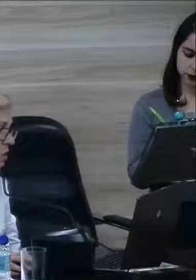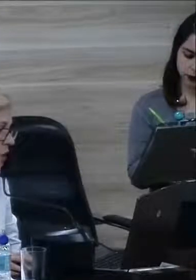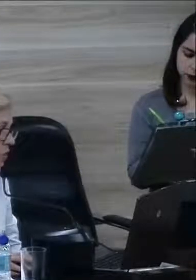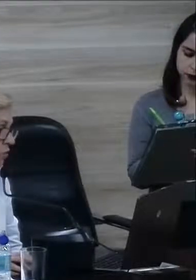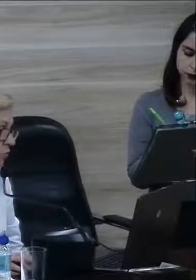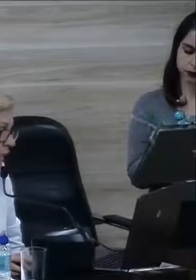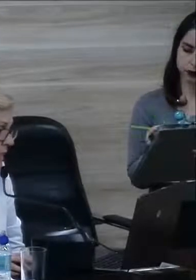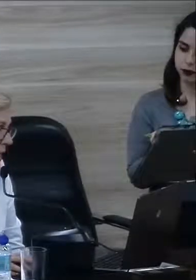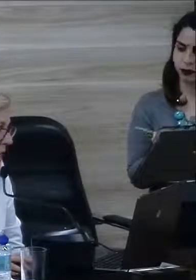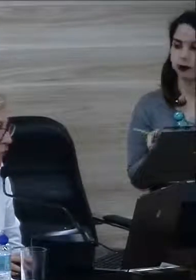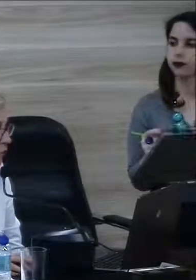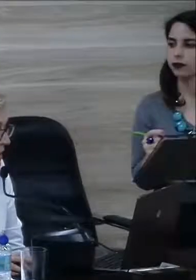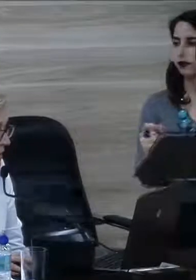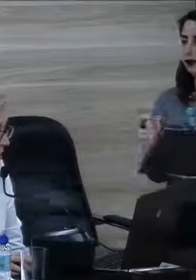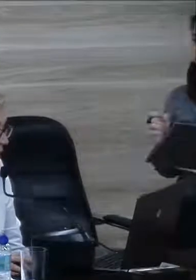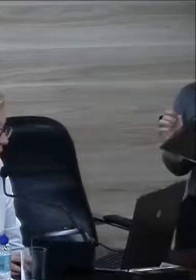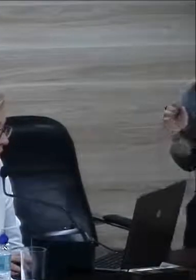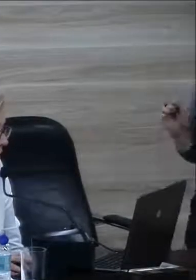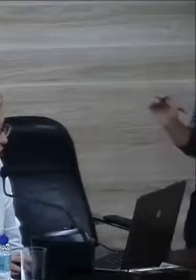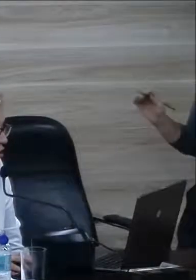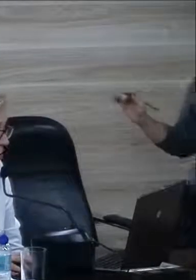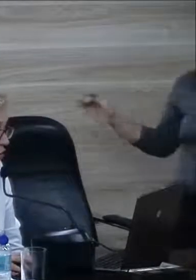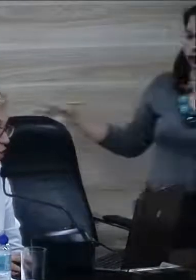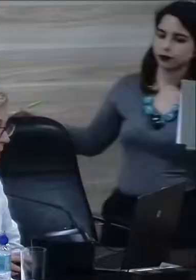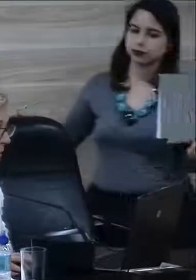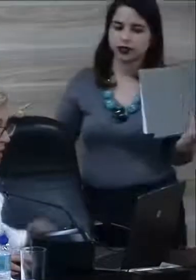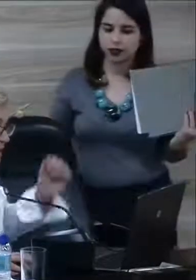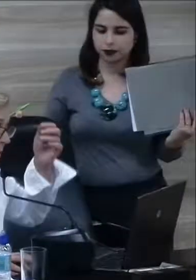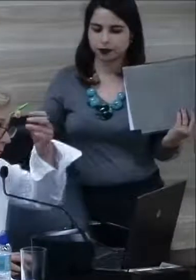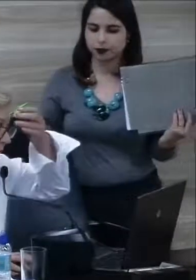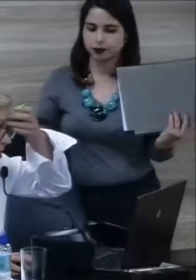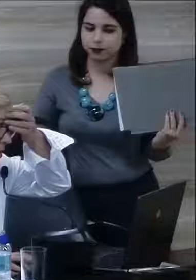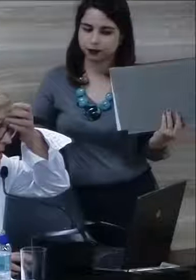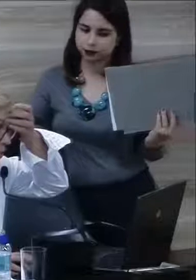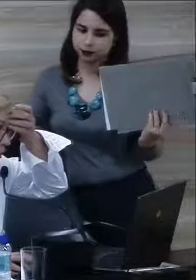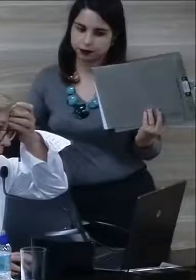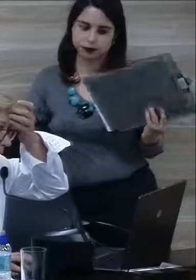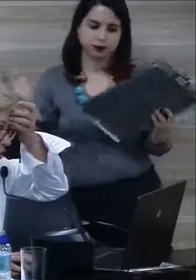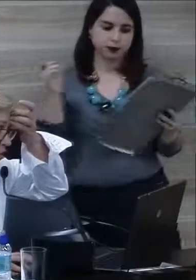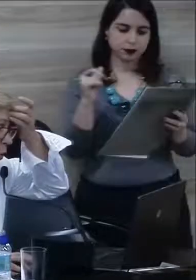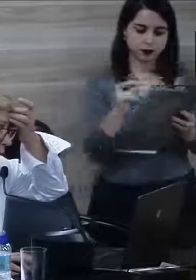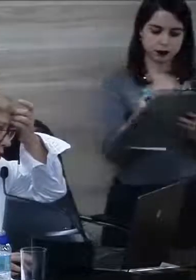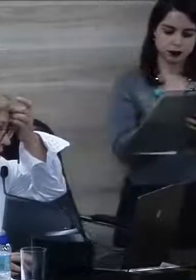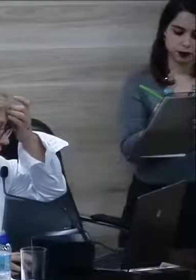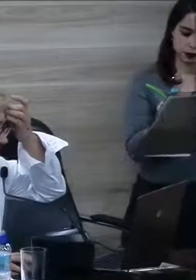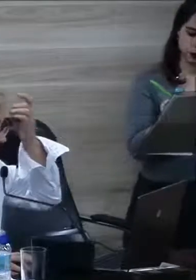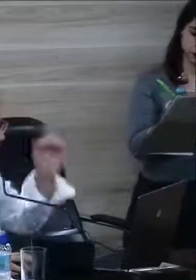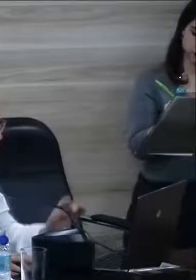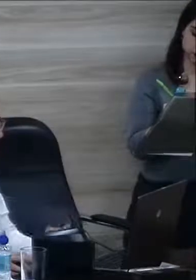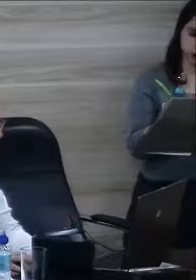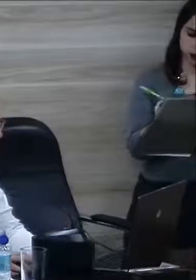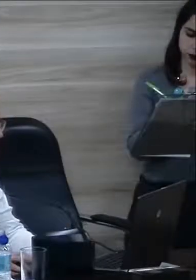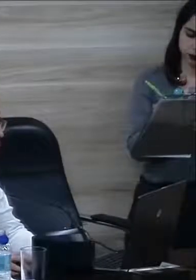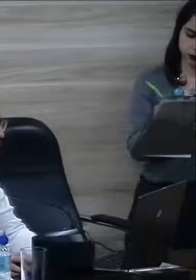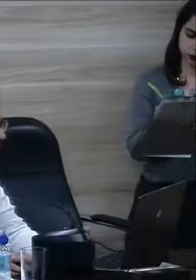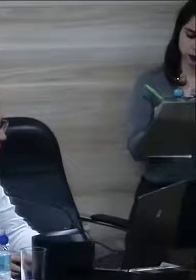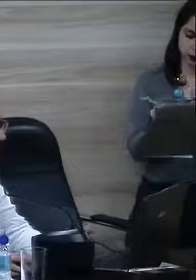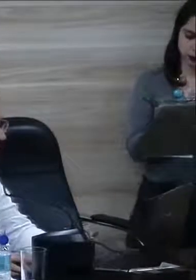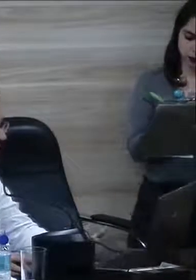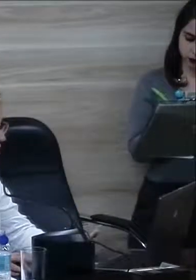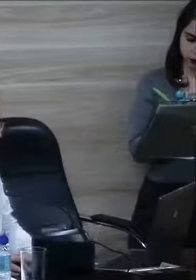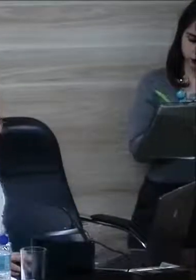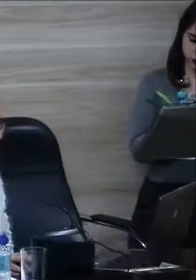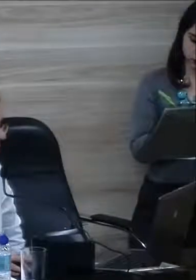Requerimento 712, requer informações ao Poder Executivo sobre a possibilidade de transformar os bueiros da cidade em